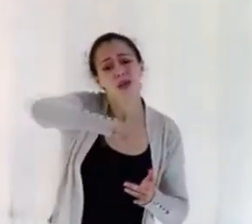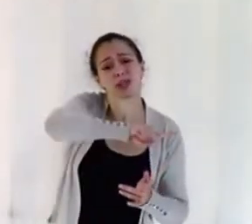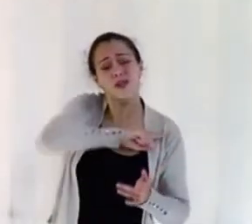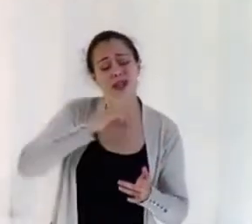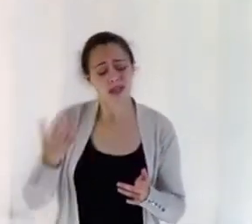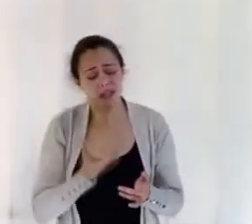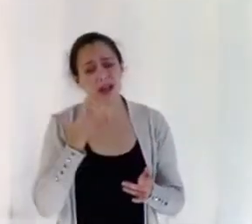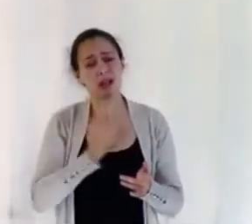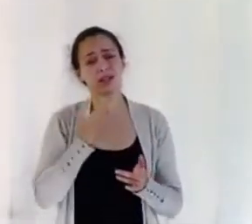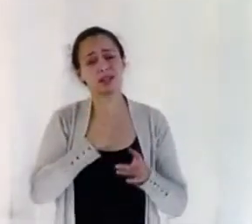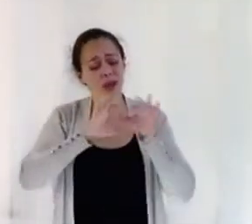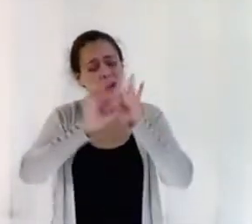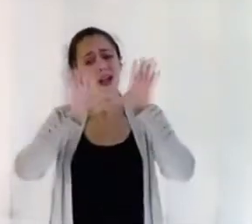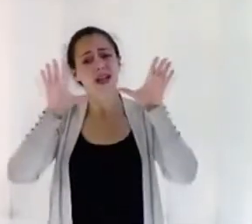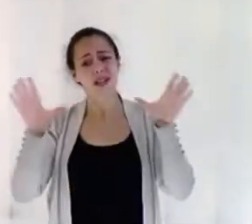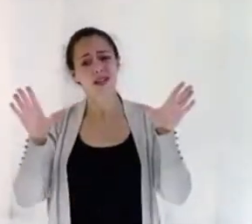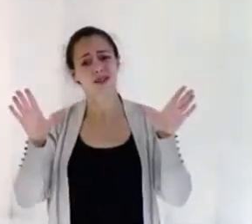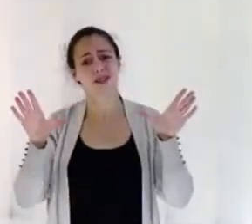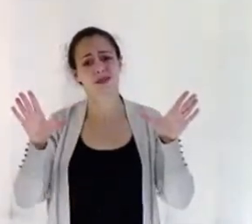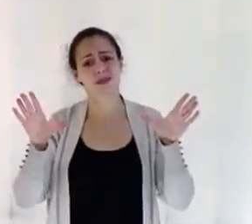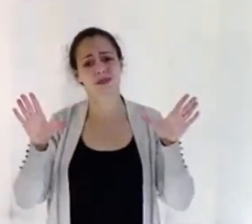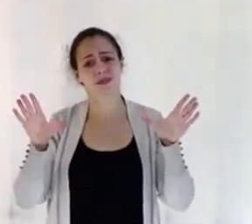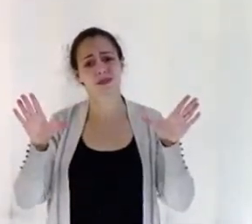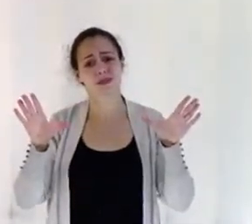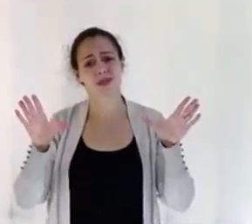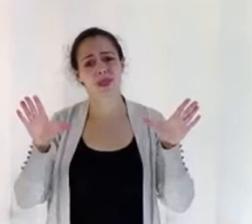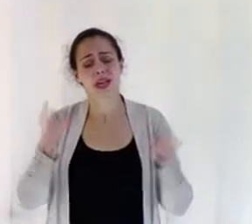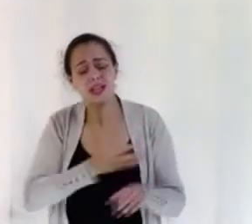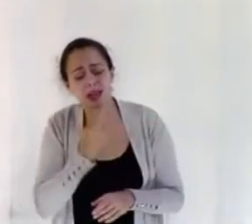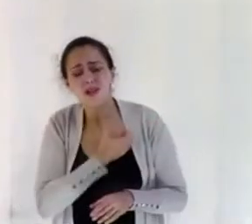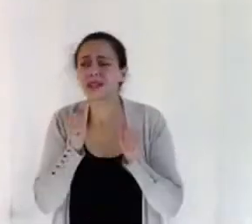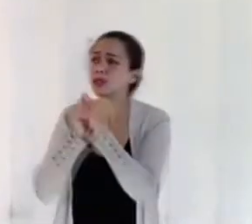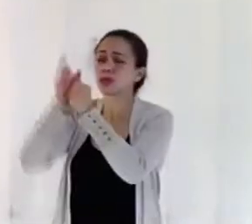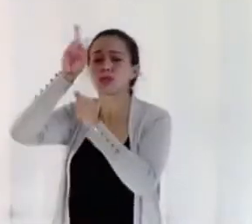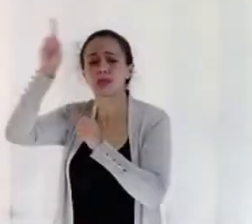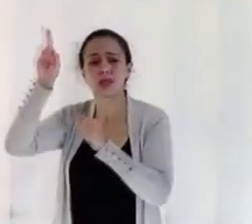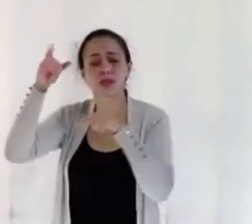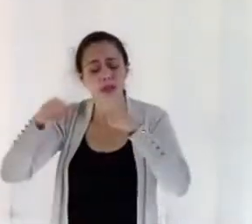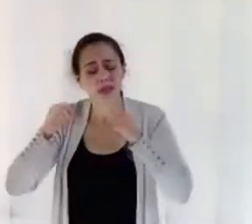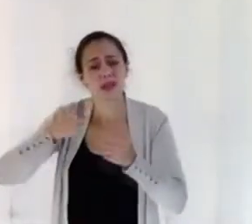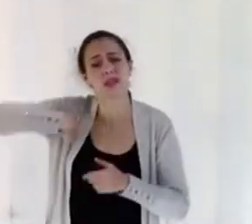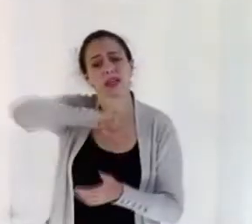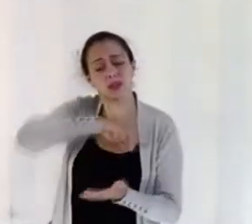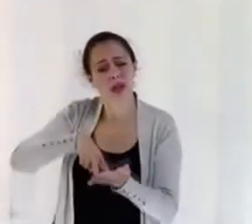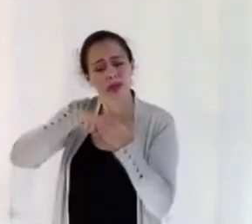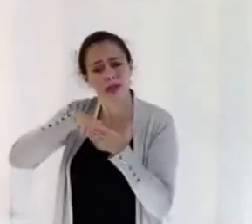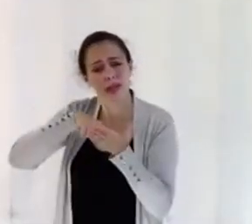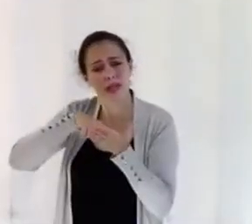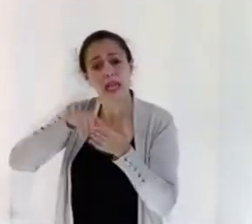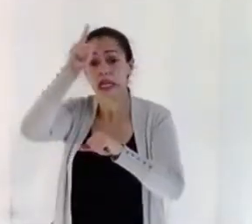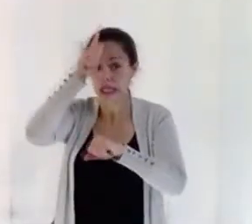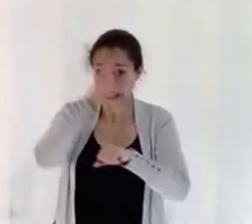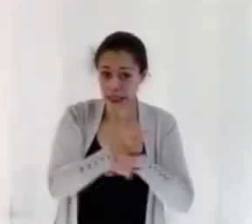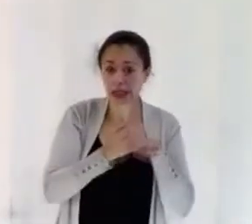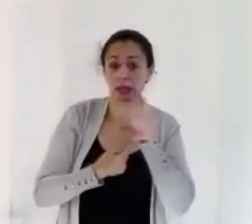Isso é viver com Cristo. E é isso que o autor está nos ensinando, é isso que o autor está alertando aqueles crentes a